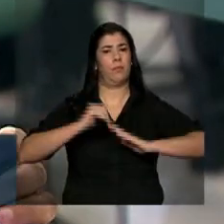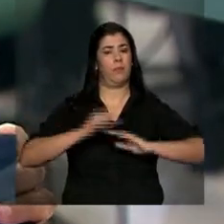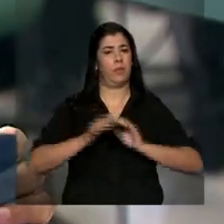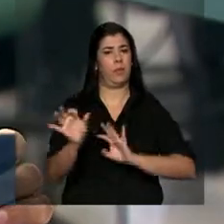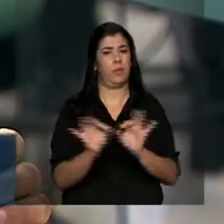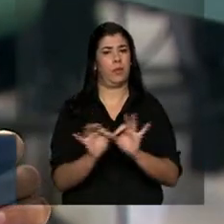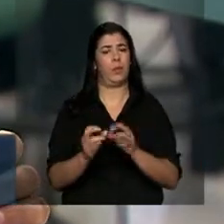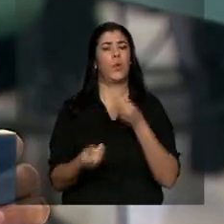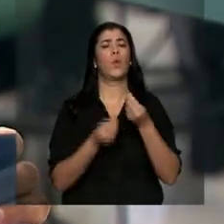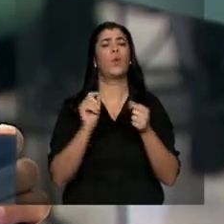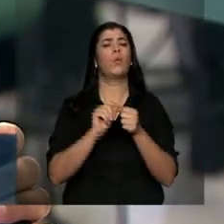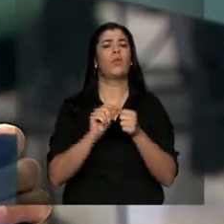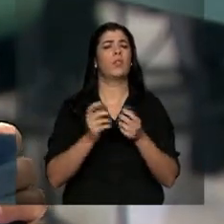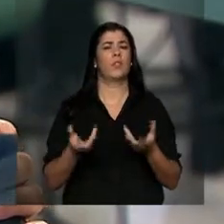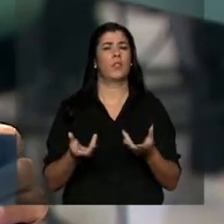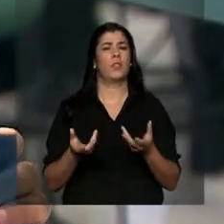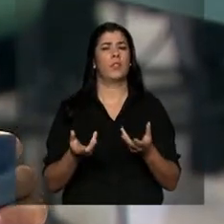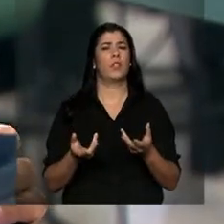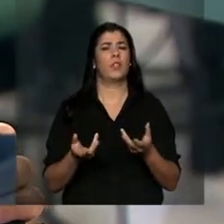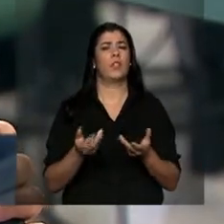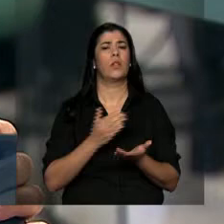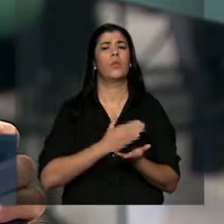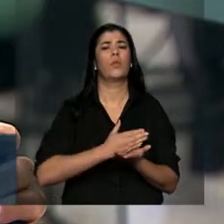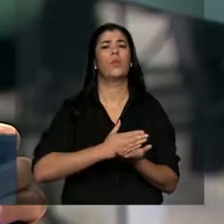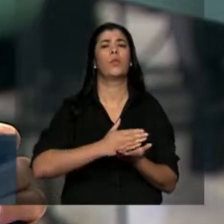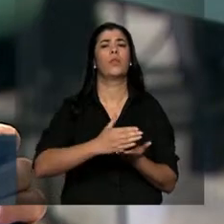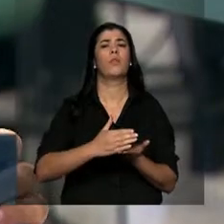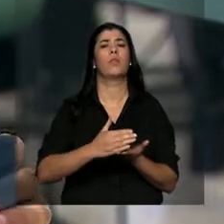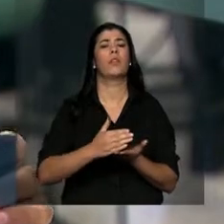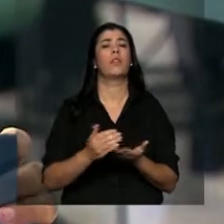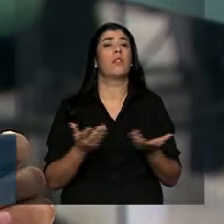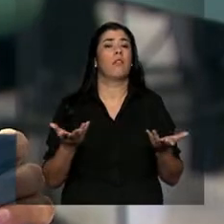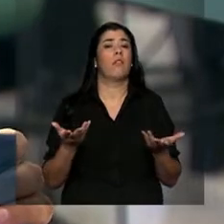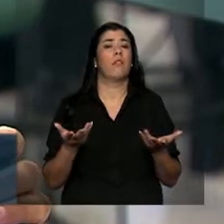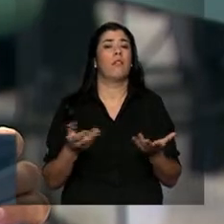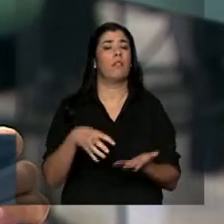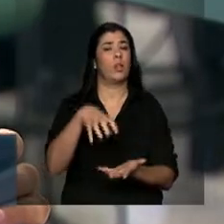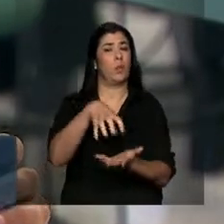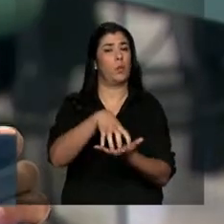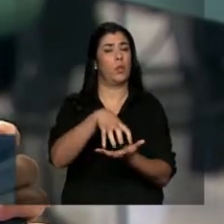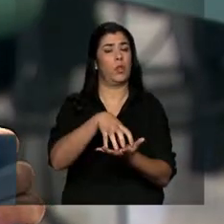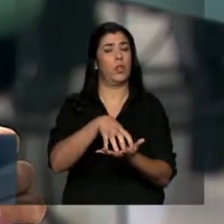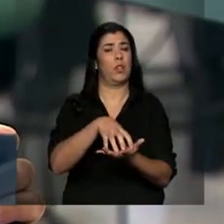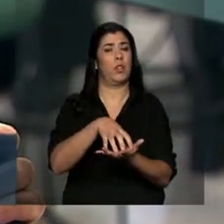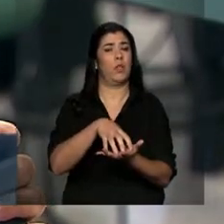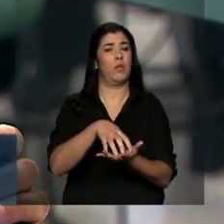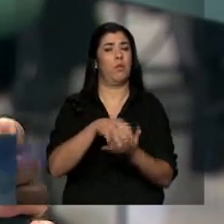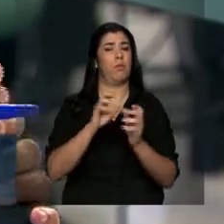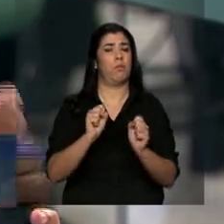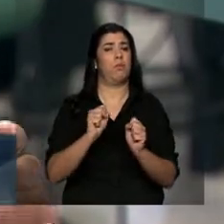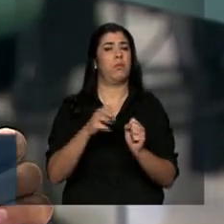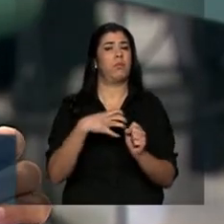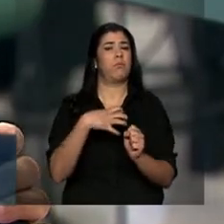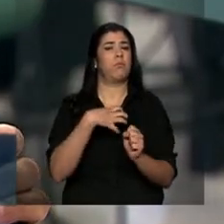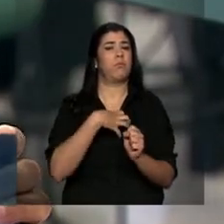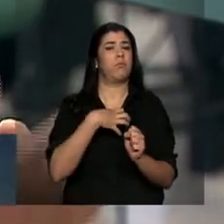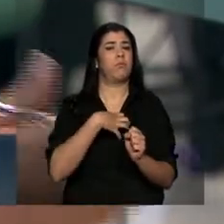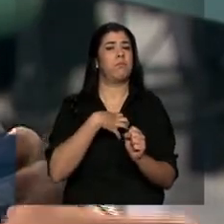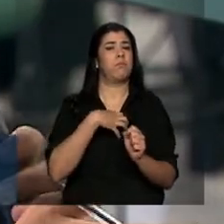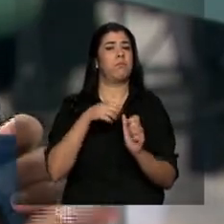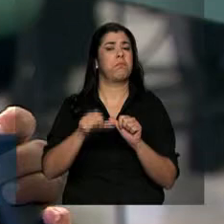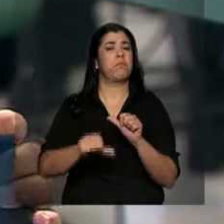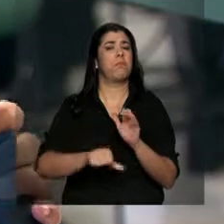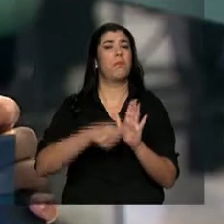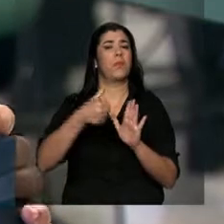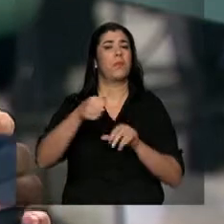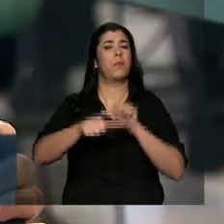será executado? E a partir de quando o setor já poderá sentir as primeiras mudanças com